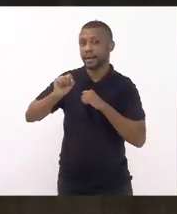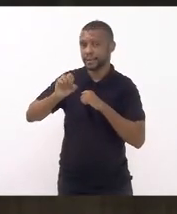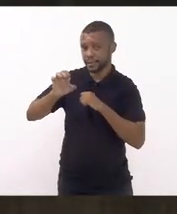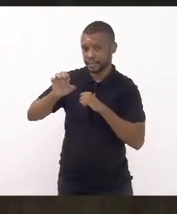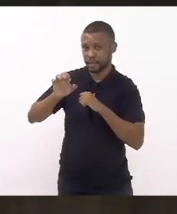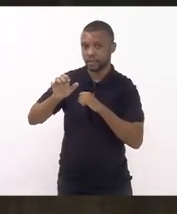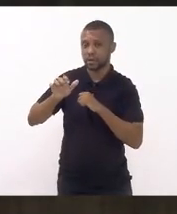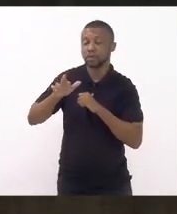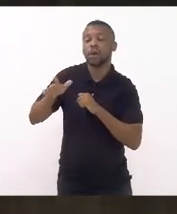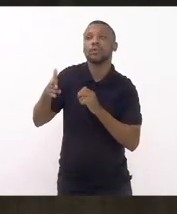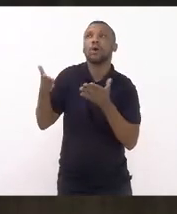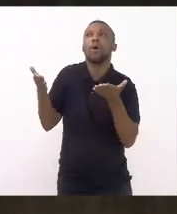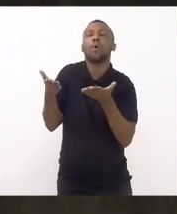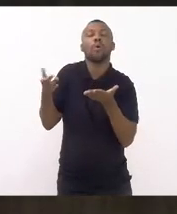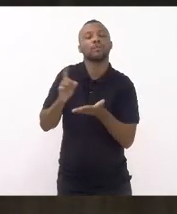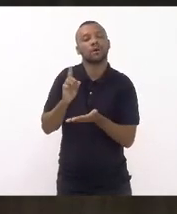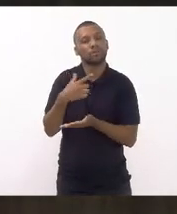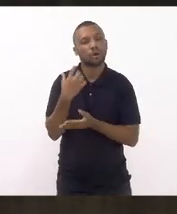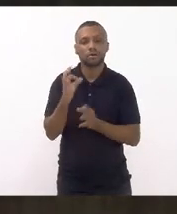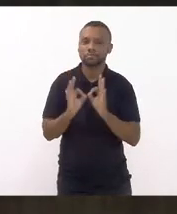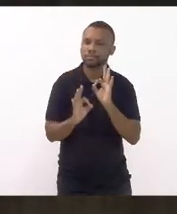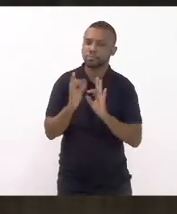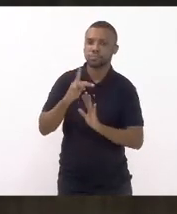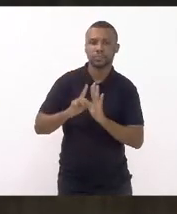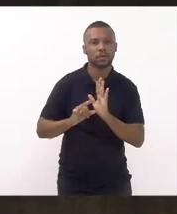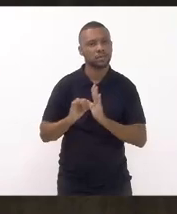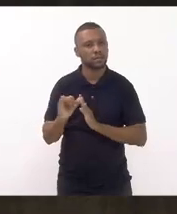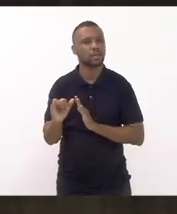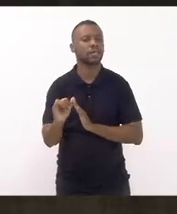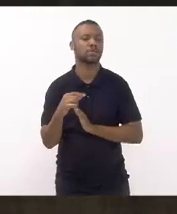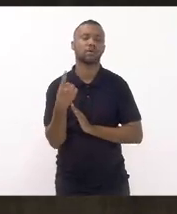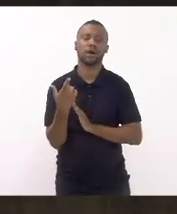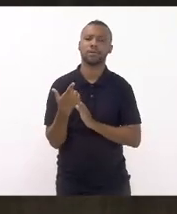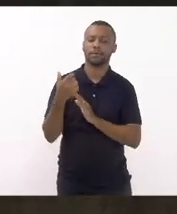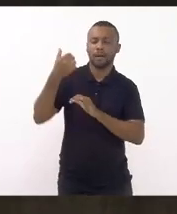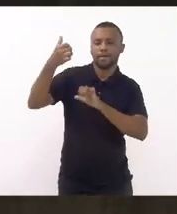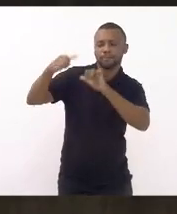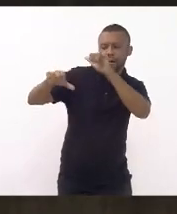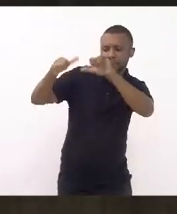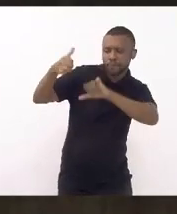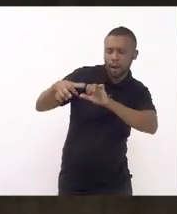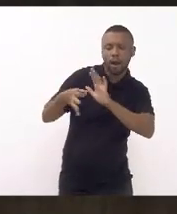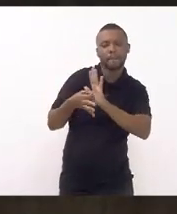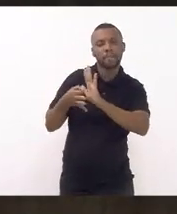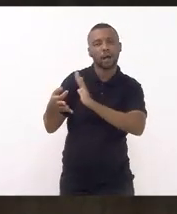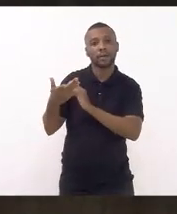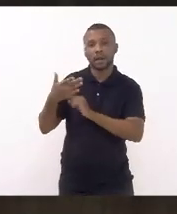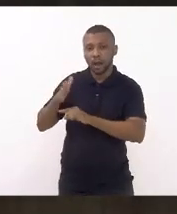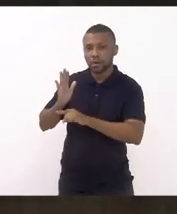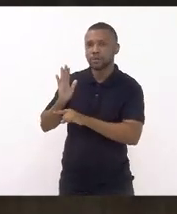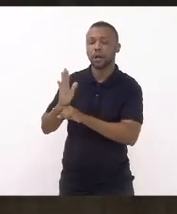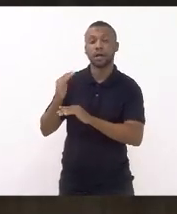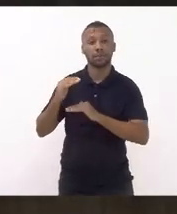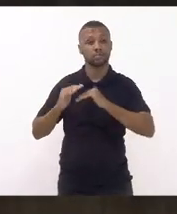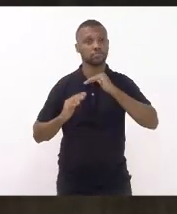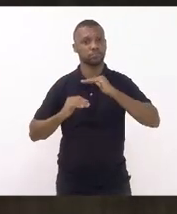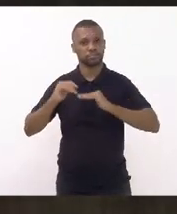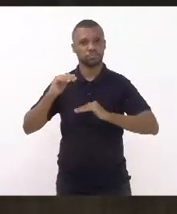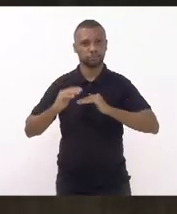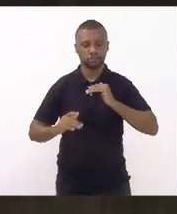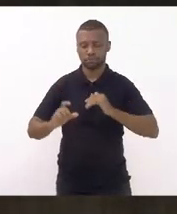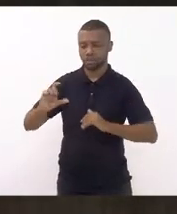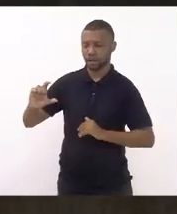Nós já fizemos projetos de lei, nós demos pareceres que ajudaram a construção da carteira funcional